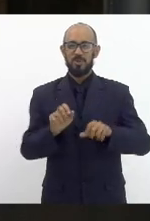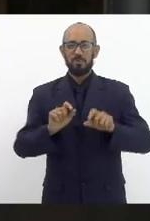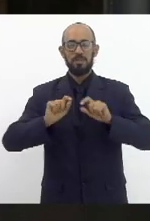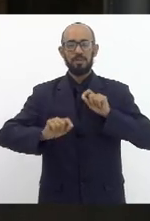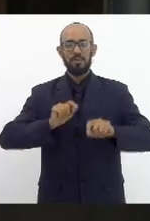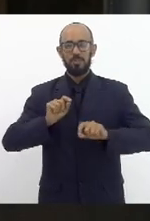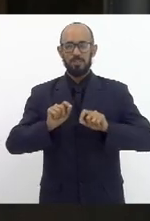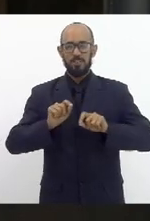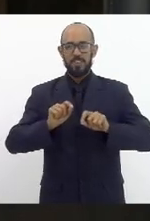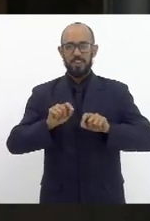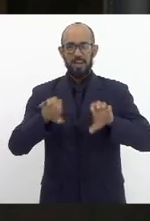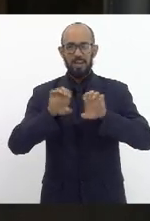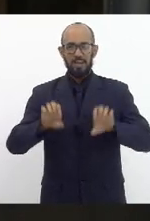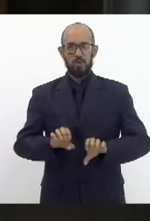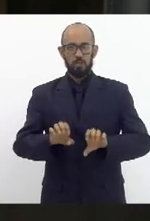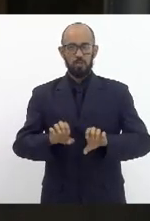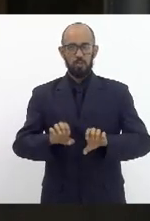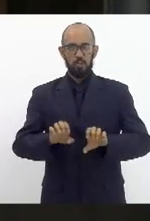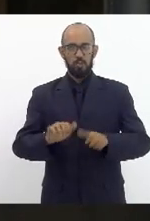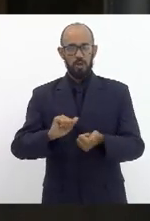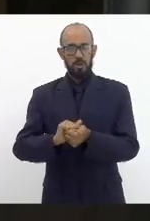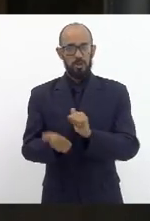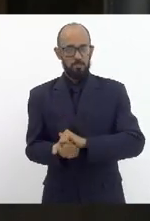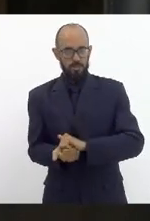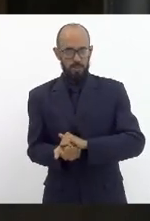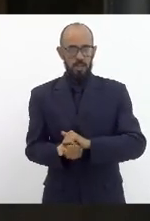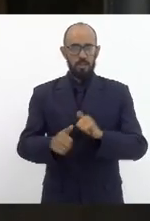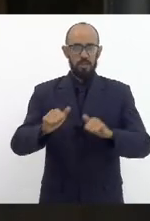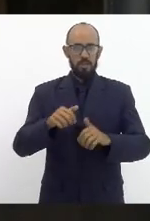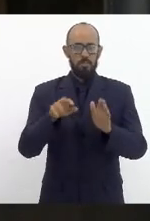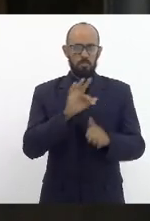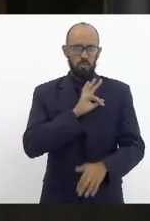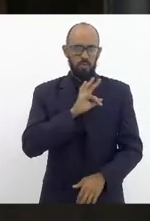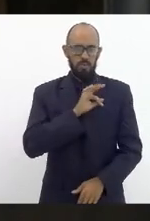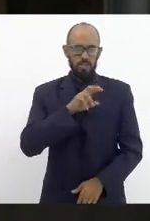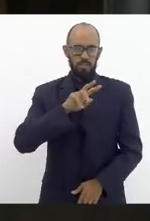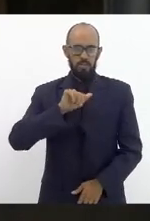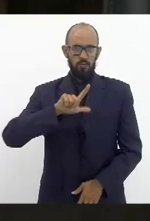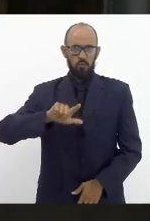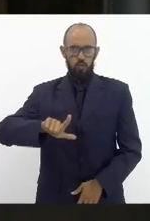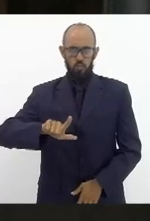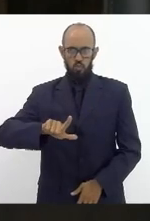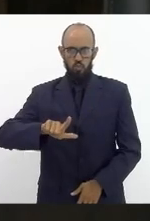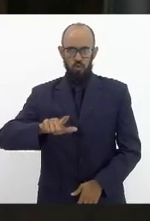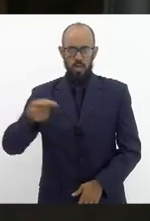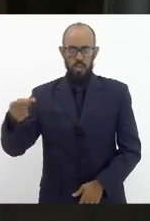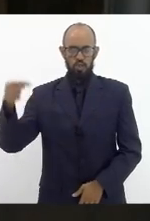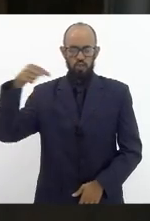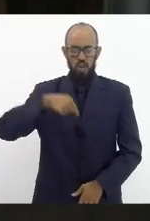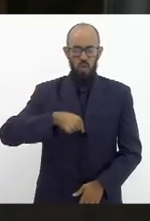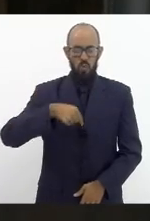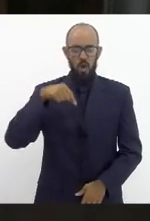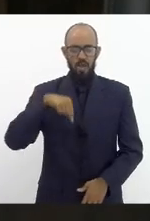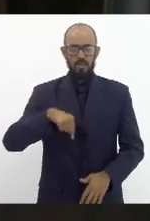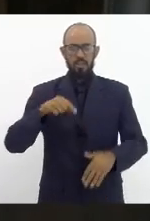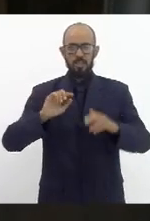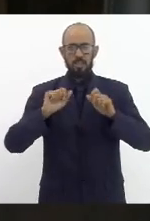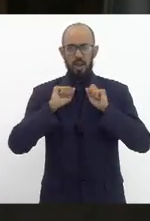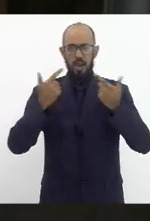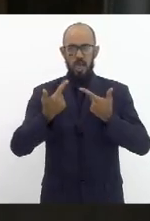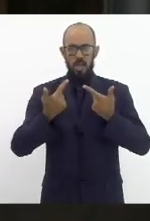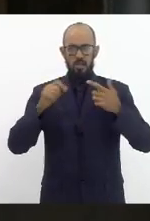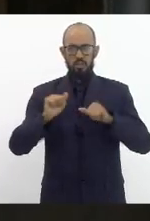a reestruturação do quadro permanente da Polícia Civil. Ele veio para casa defendido por, salvo engano,